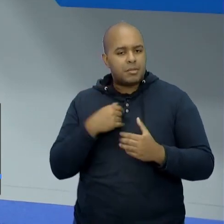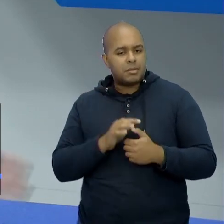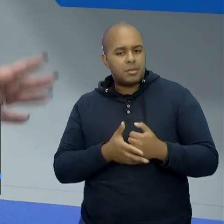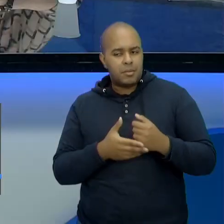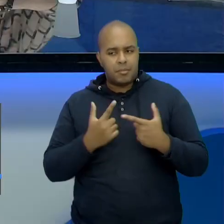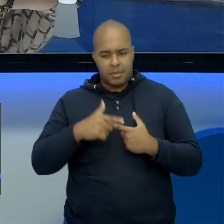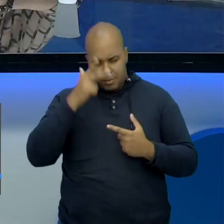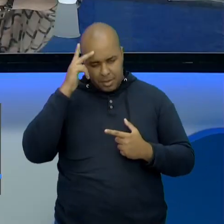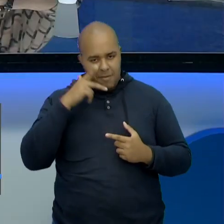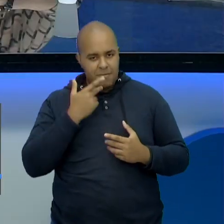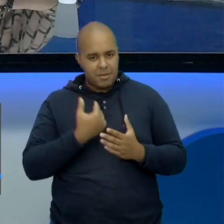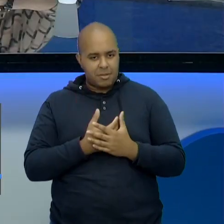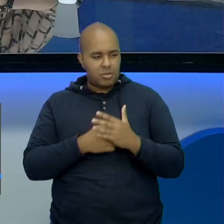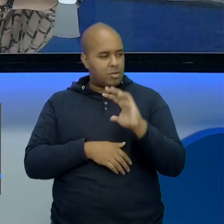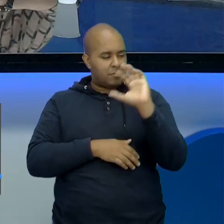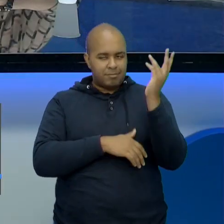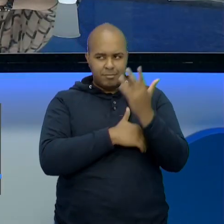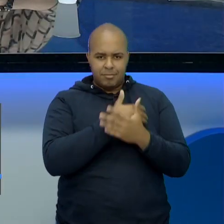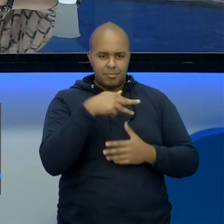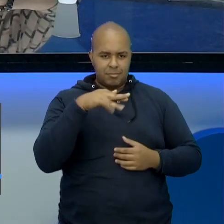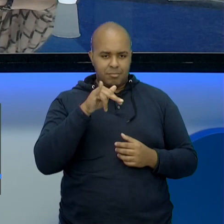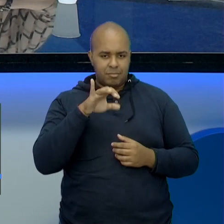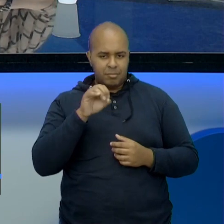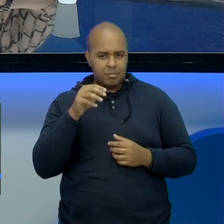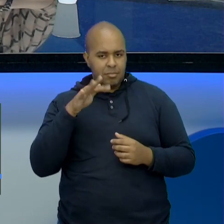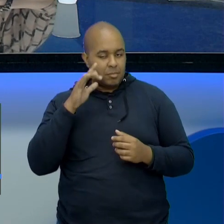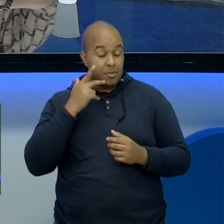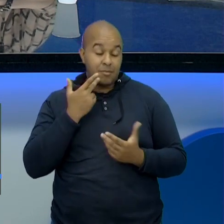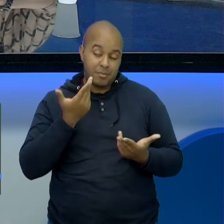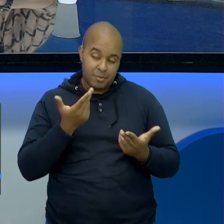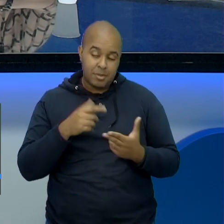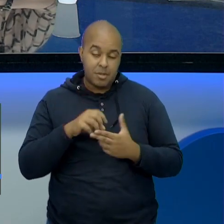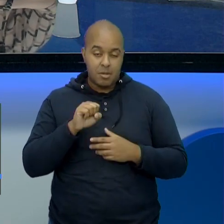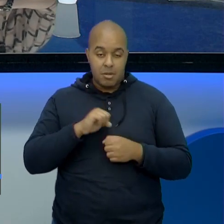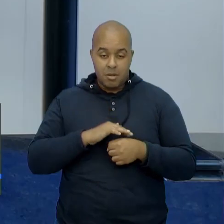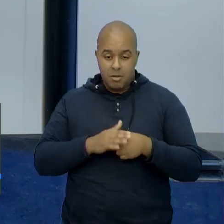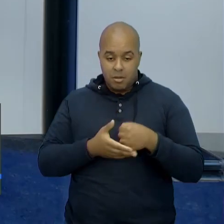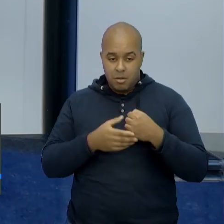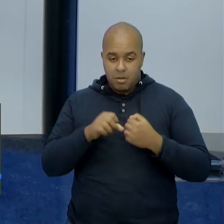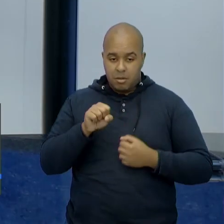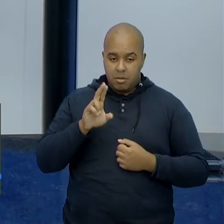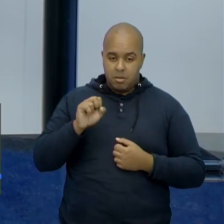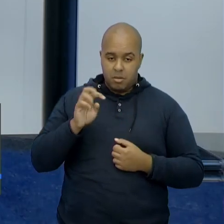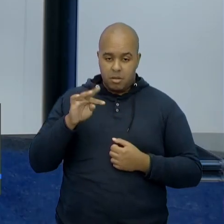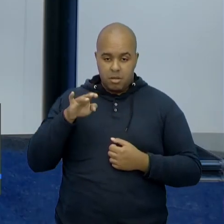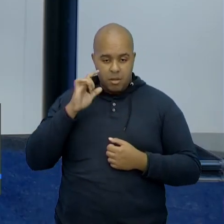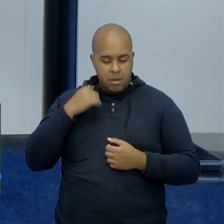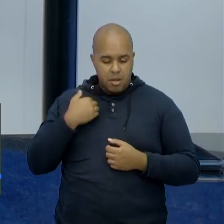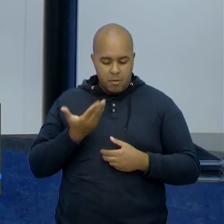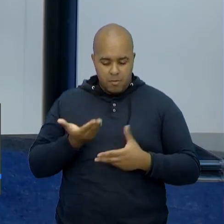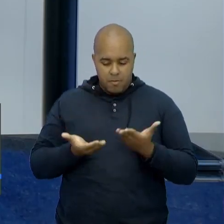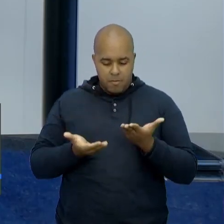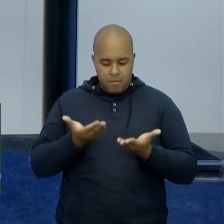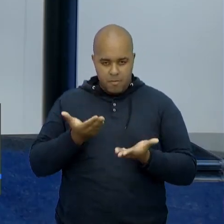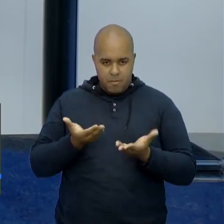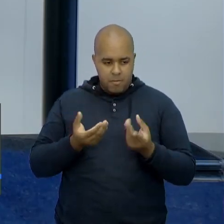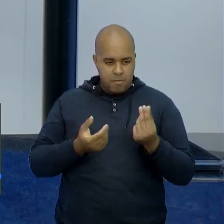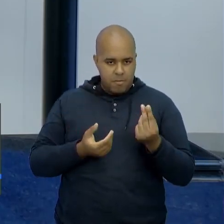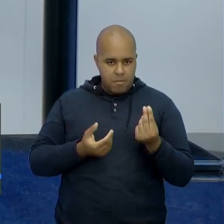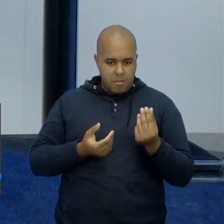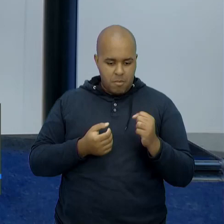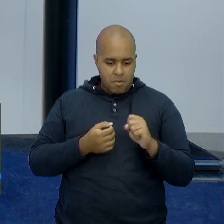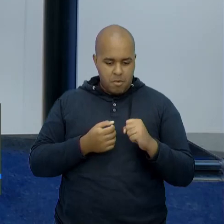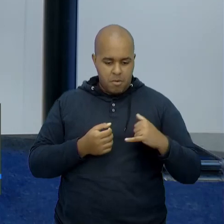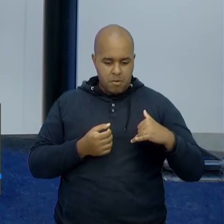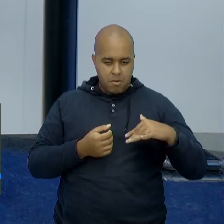Porque todo mundo acha que é só meio ambiente. Pois é, Fabi, sustentabilidade é o perfeito equilíbrio do econômico,